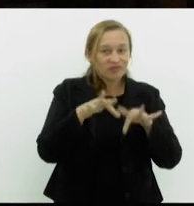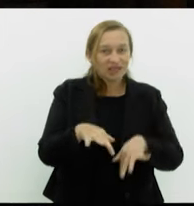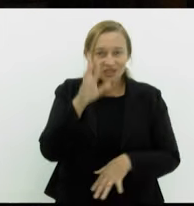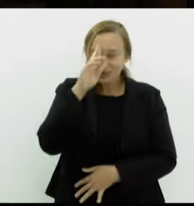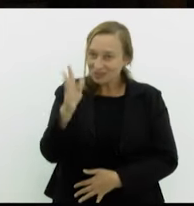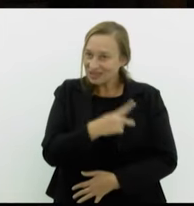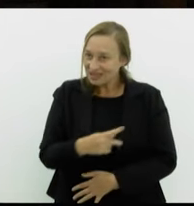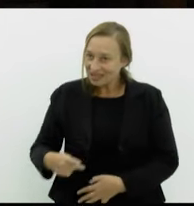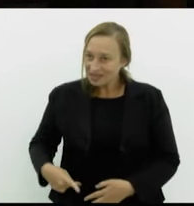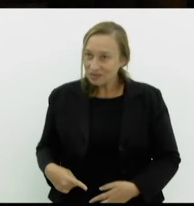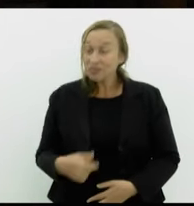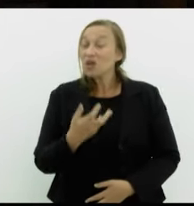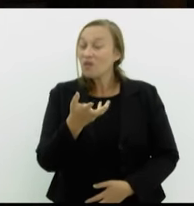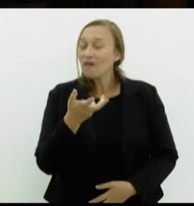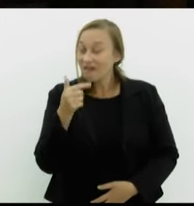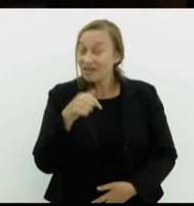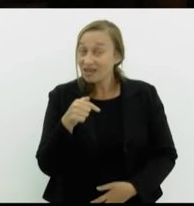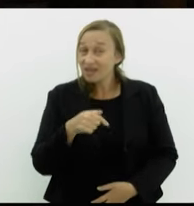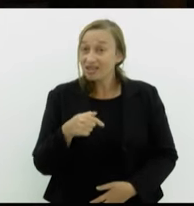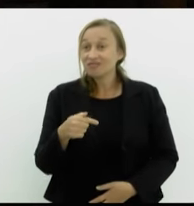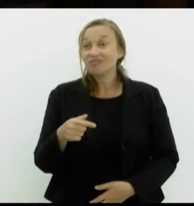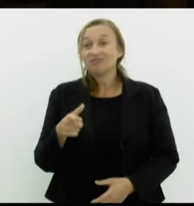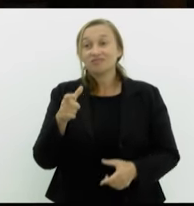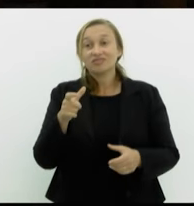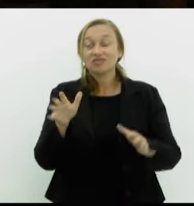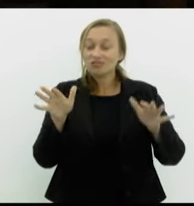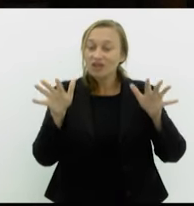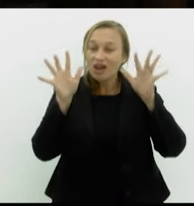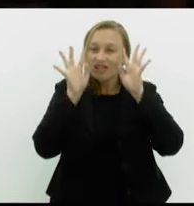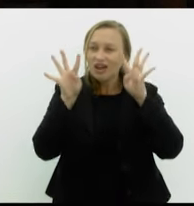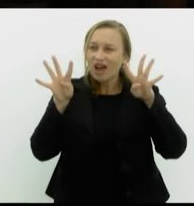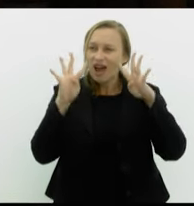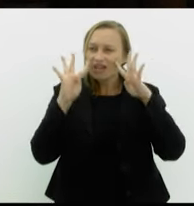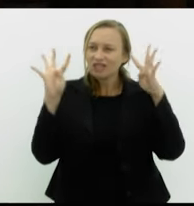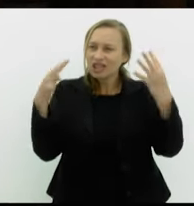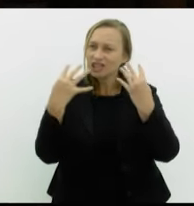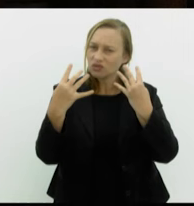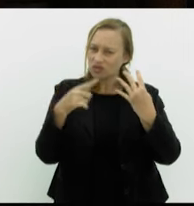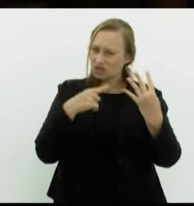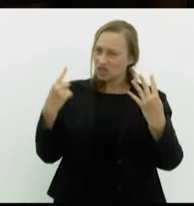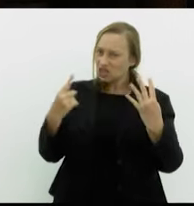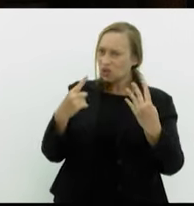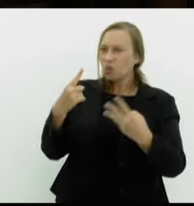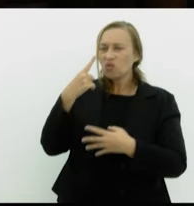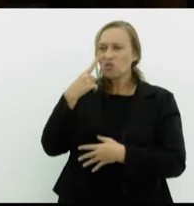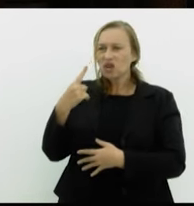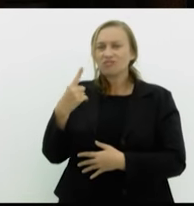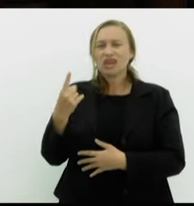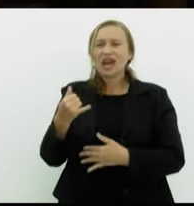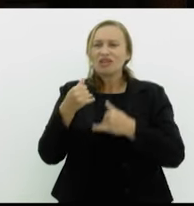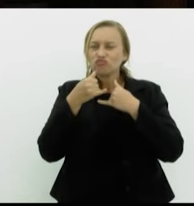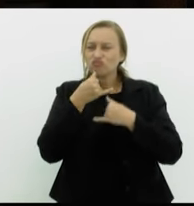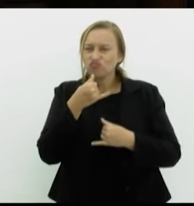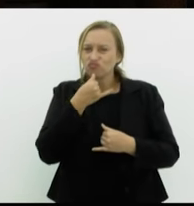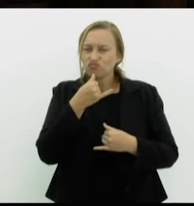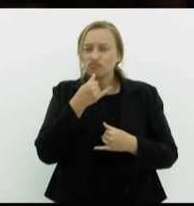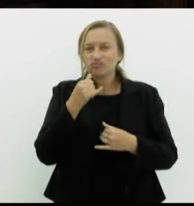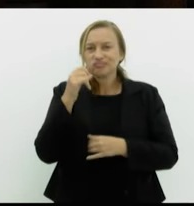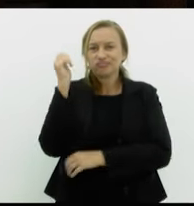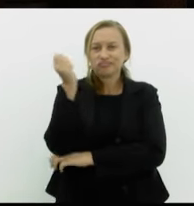presidente. Eu quero aqui chamar a atenção, todos estão vendo, né, a tristeza que está acontecendo no Rio Grande do